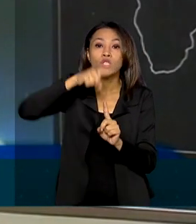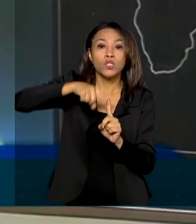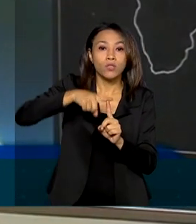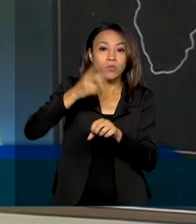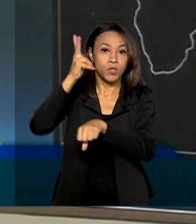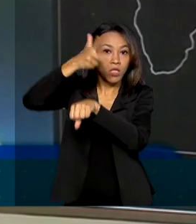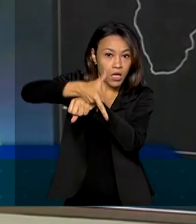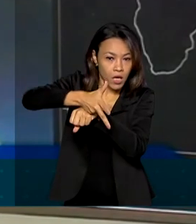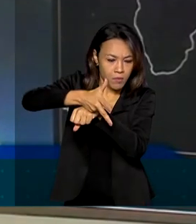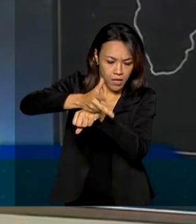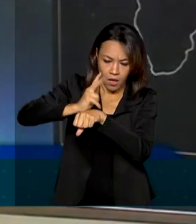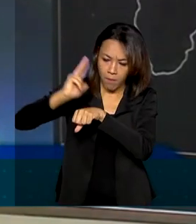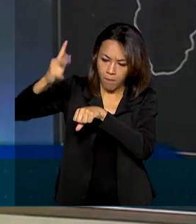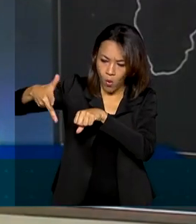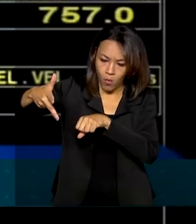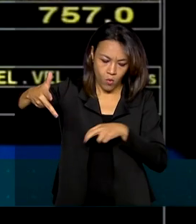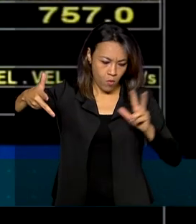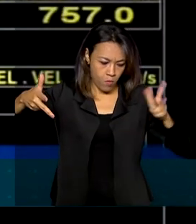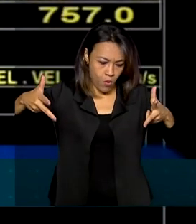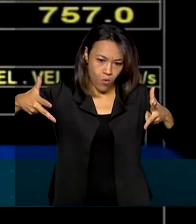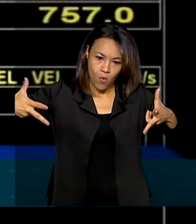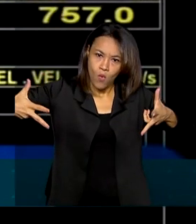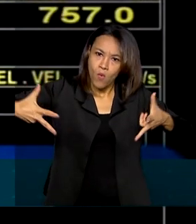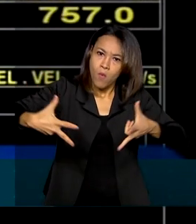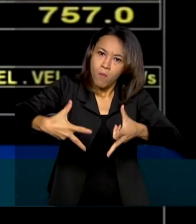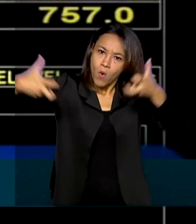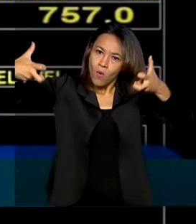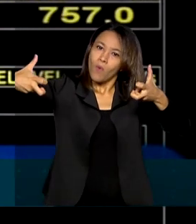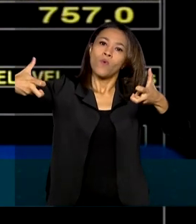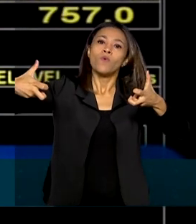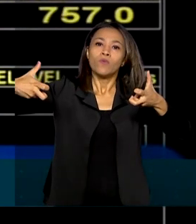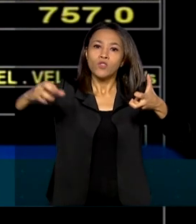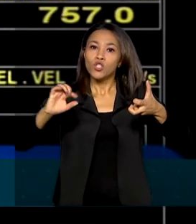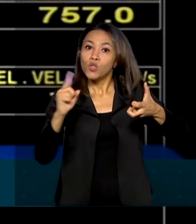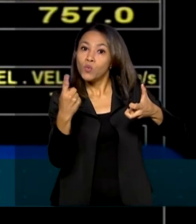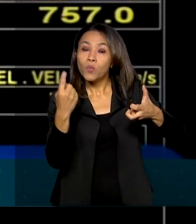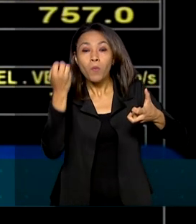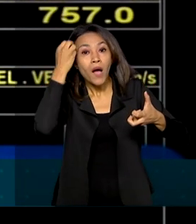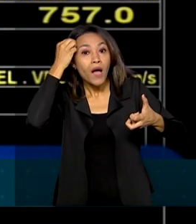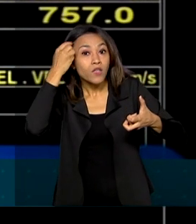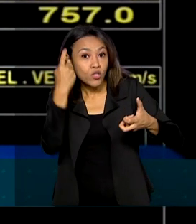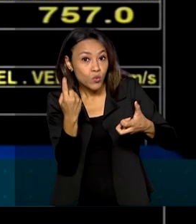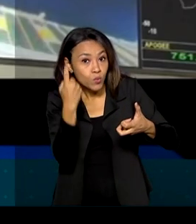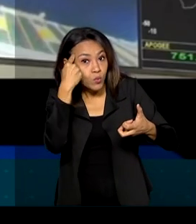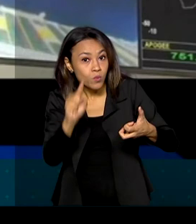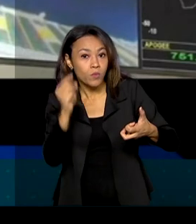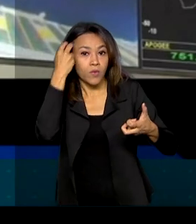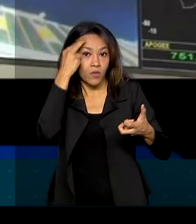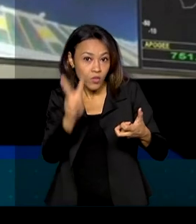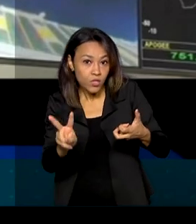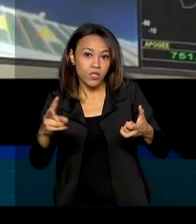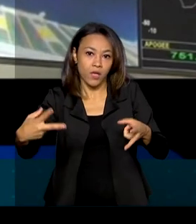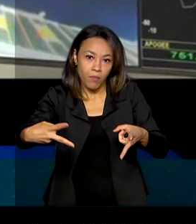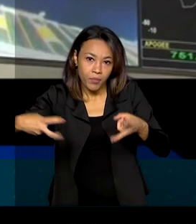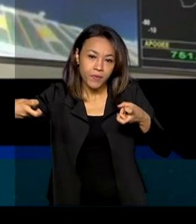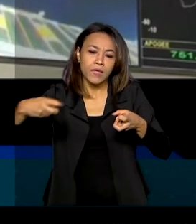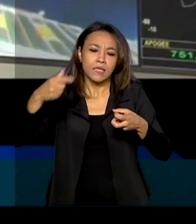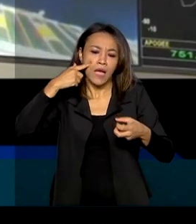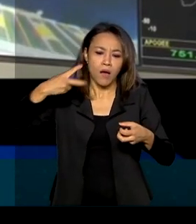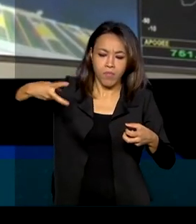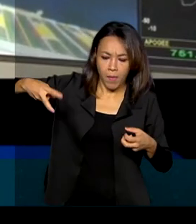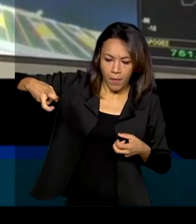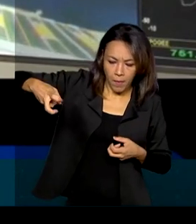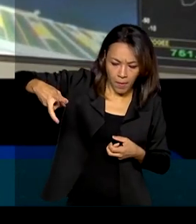imagens de um ponto específico em intervalos de tempo de um a dois dias. O equipamento permitirá monitorar o